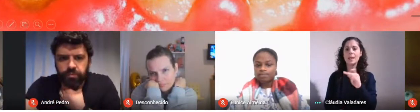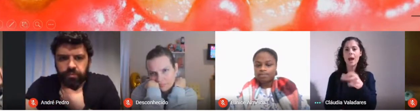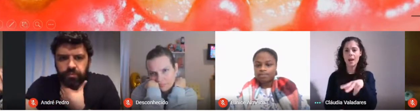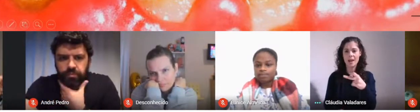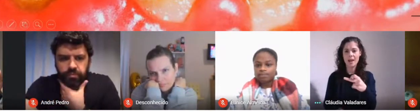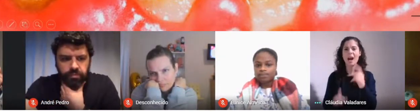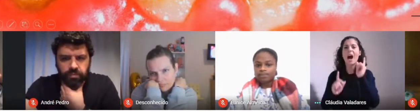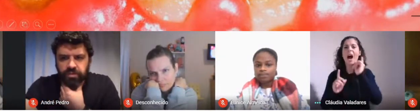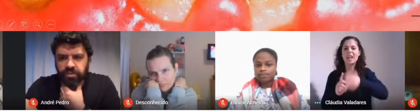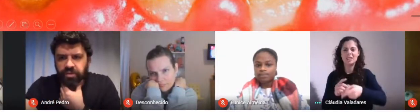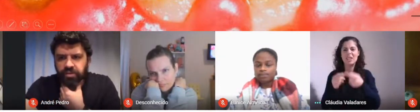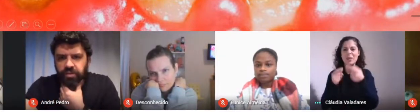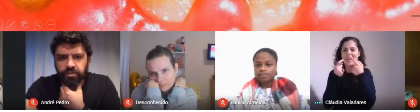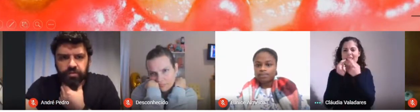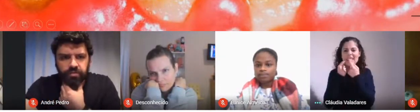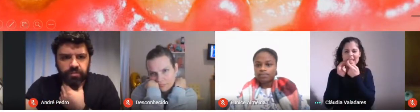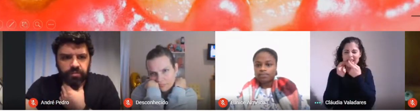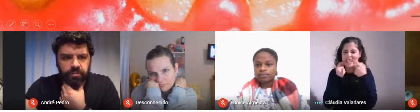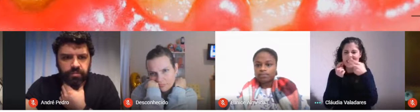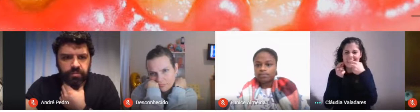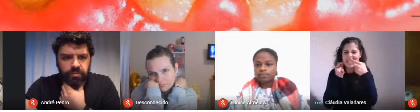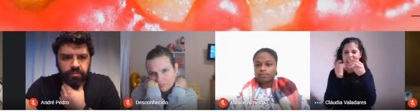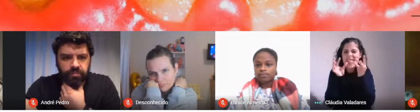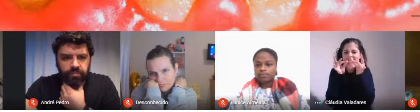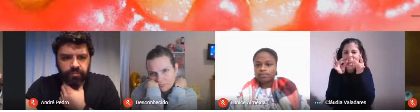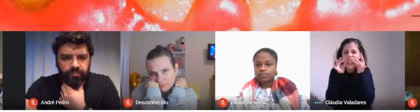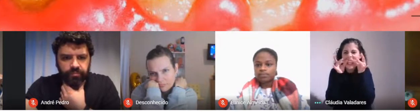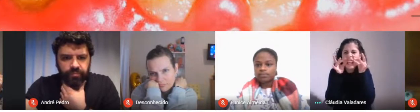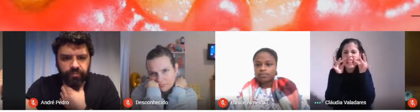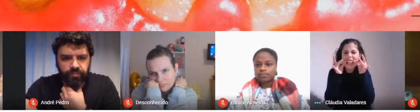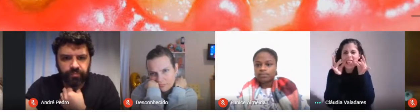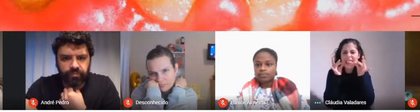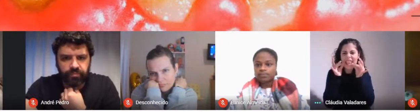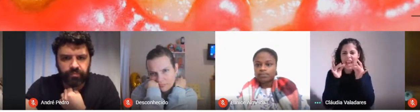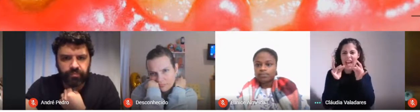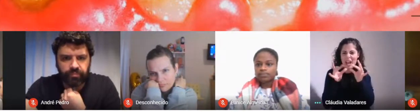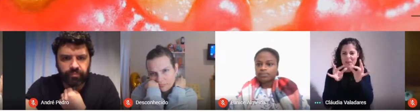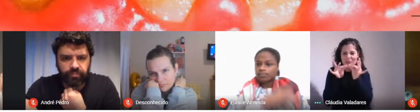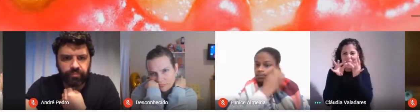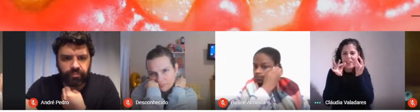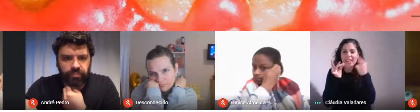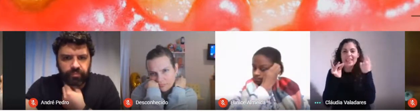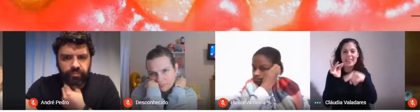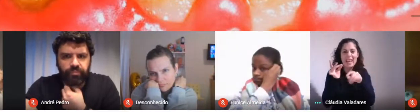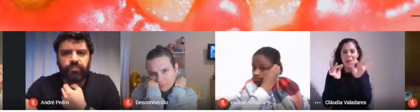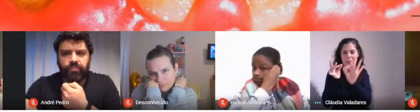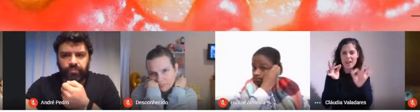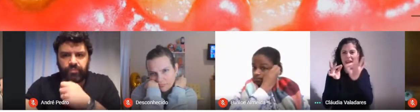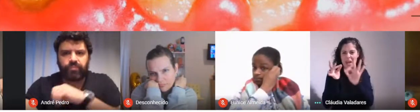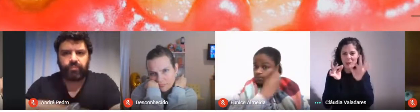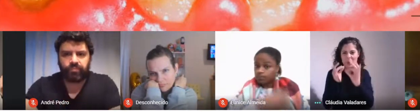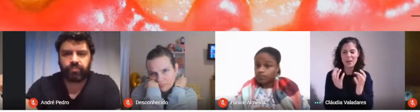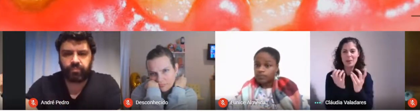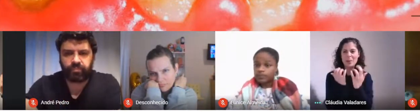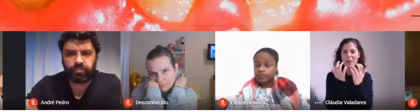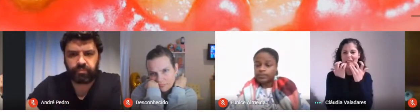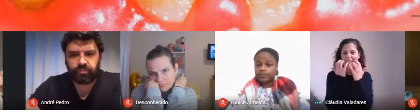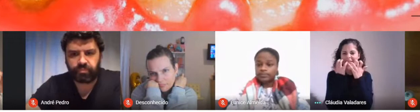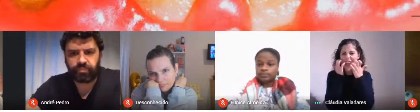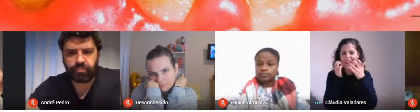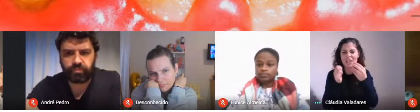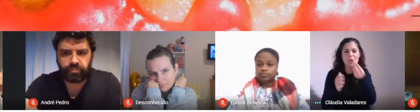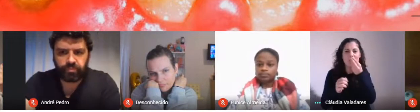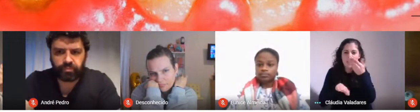pegajosa, uma massa que fica agarrada ao dente e que é constituída por bactérias e por restos alimentares.